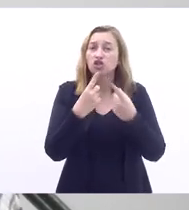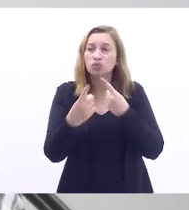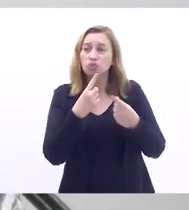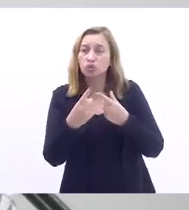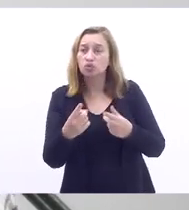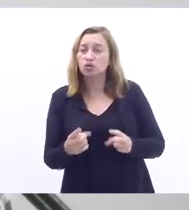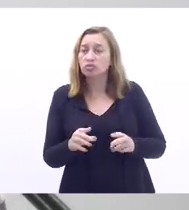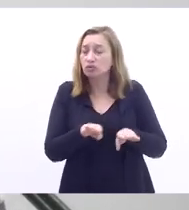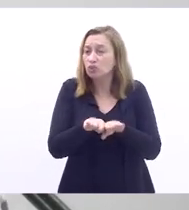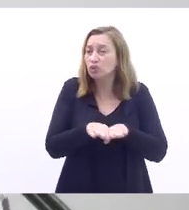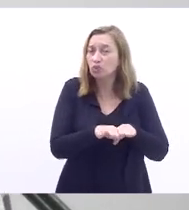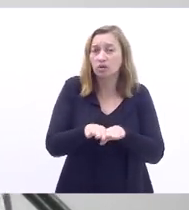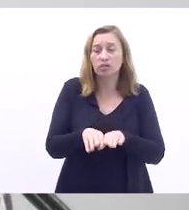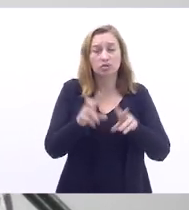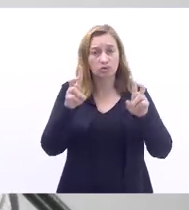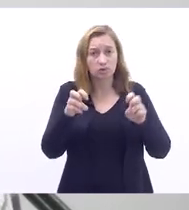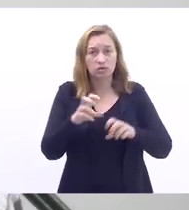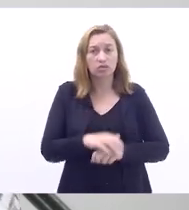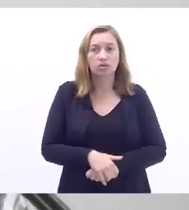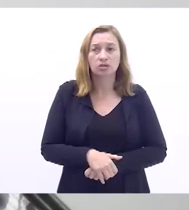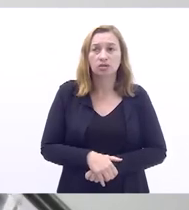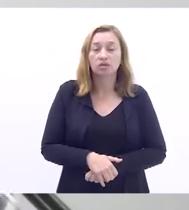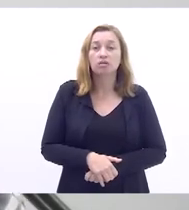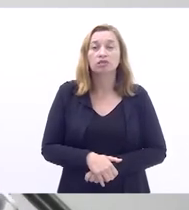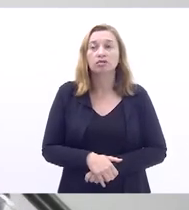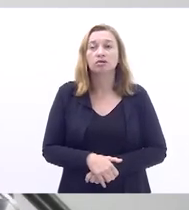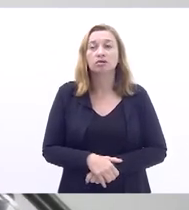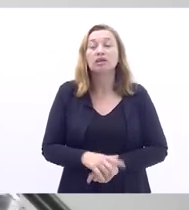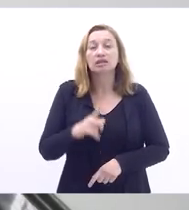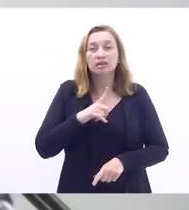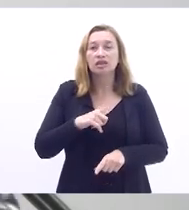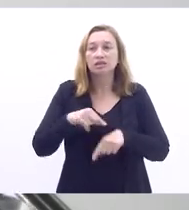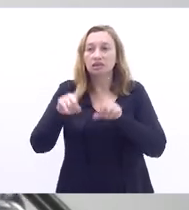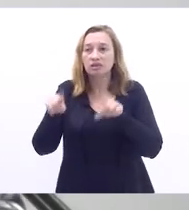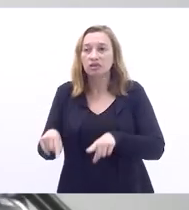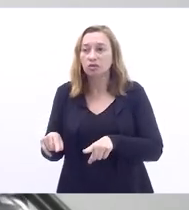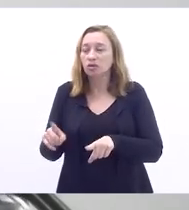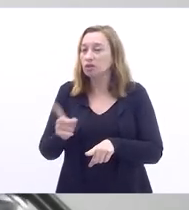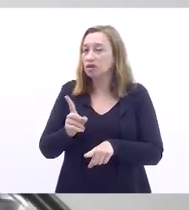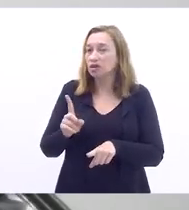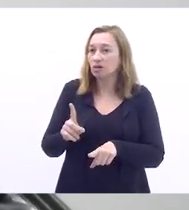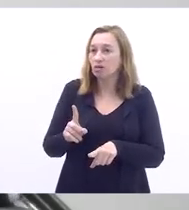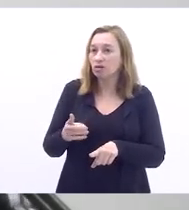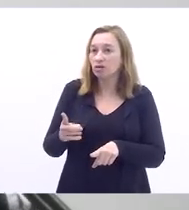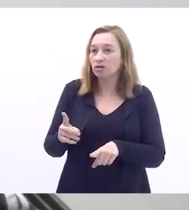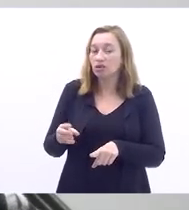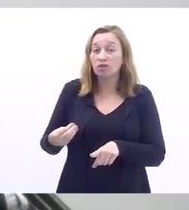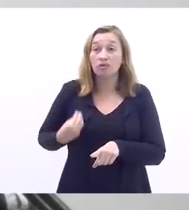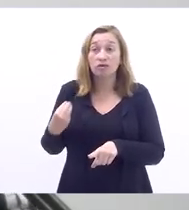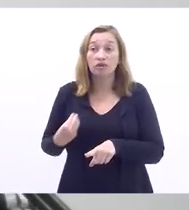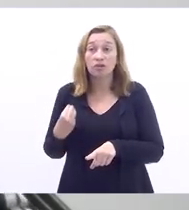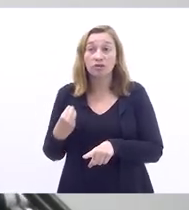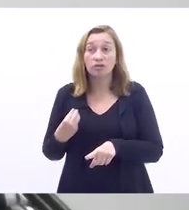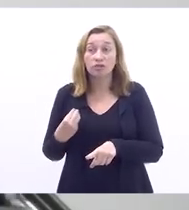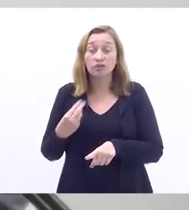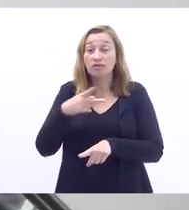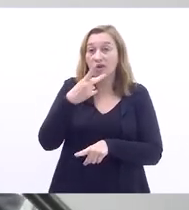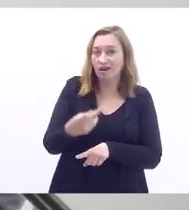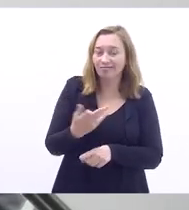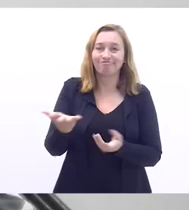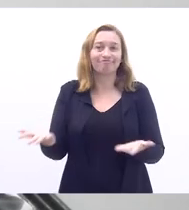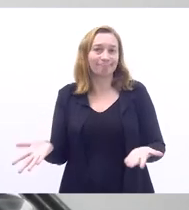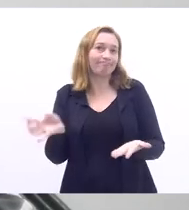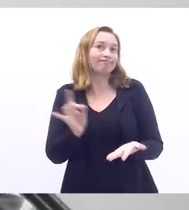discute questão de igualitária e quanto ainda tem servidores que não vivem o que Se Prega É